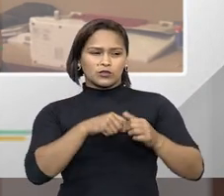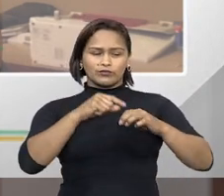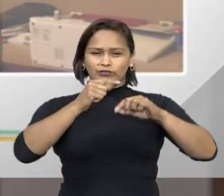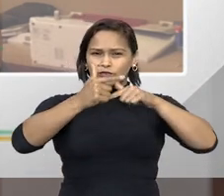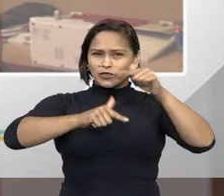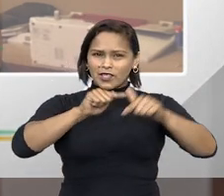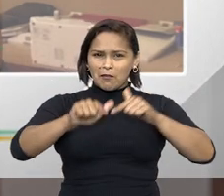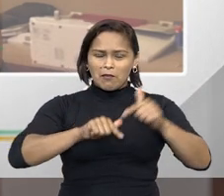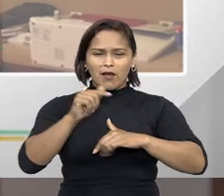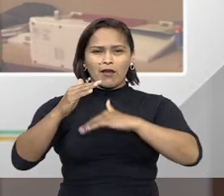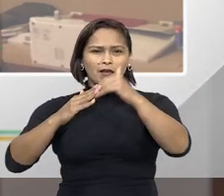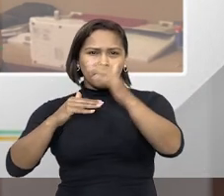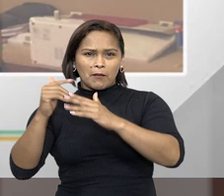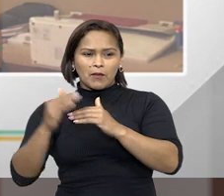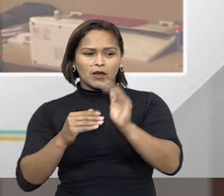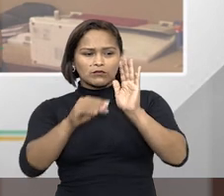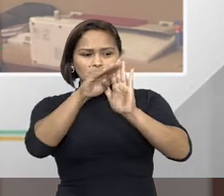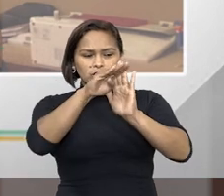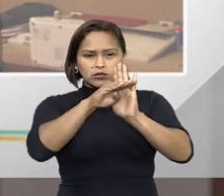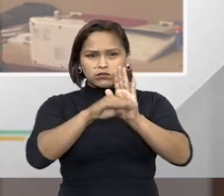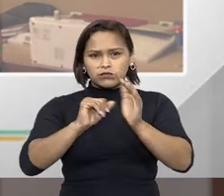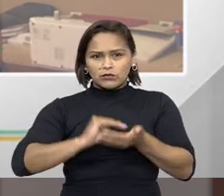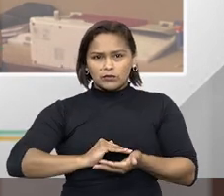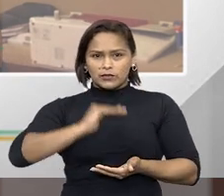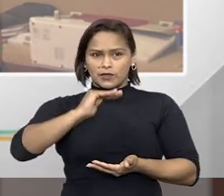de competências. E,